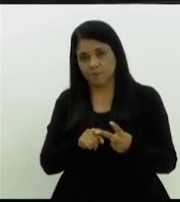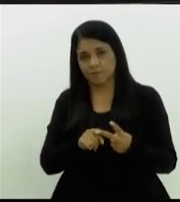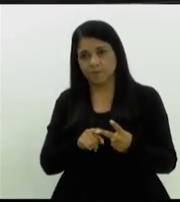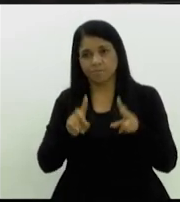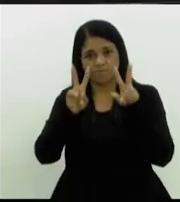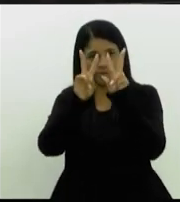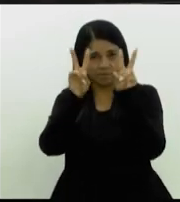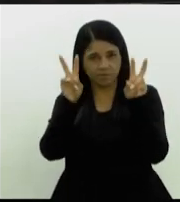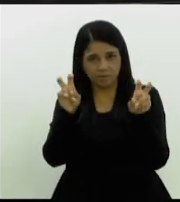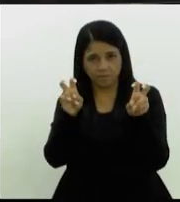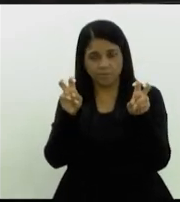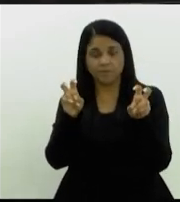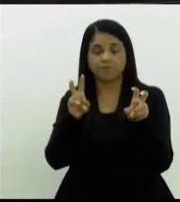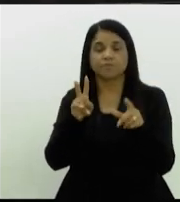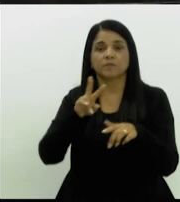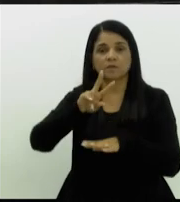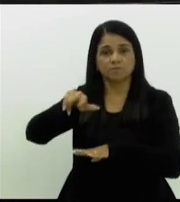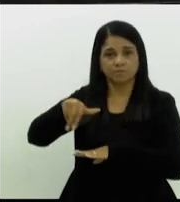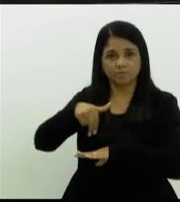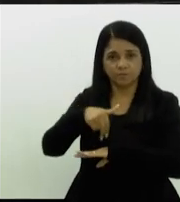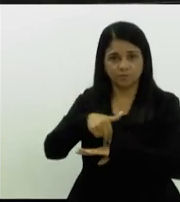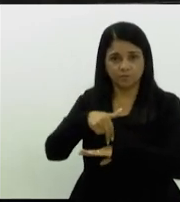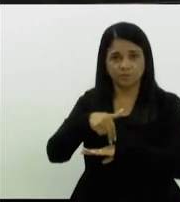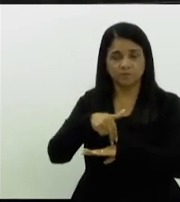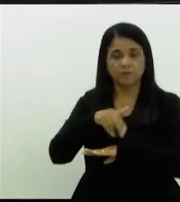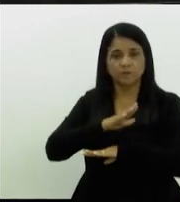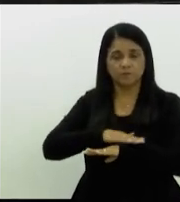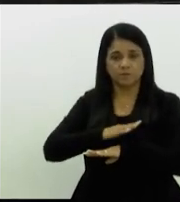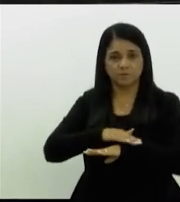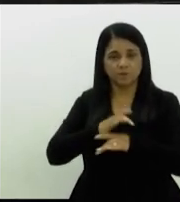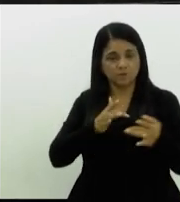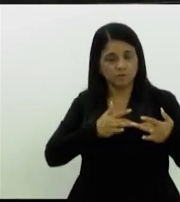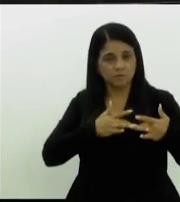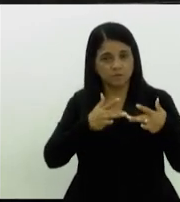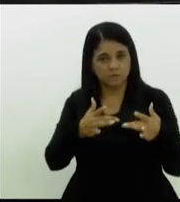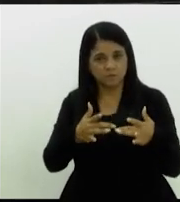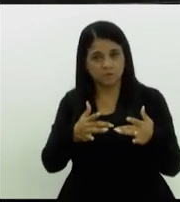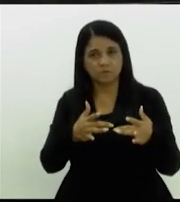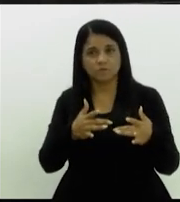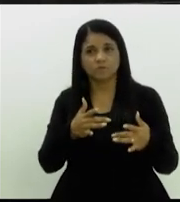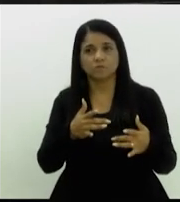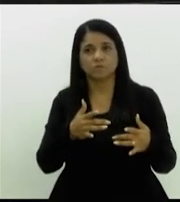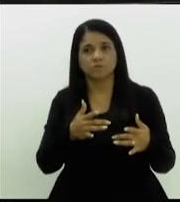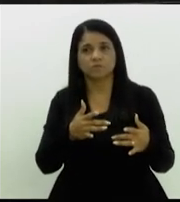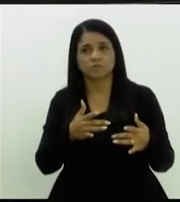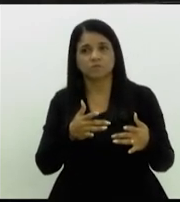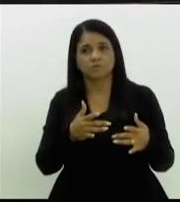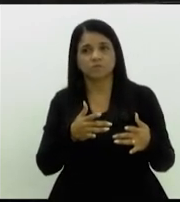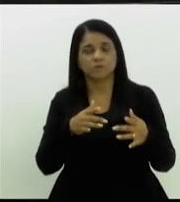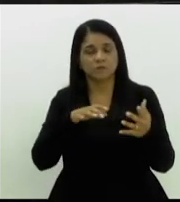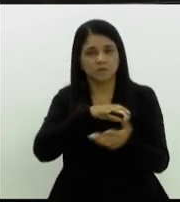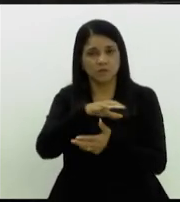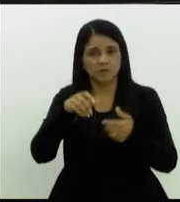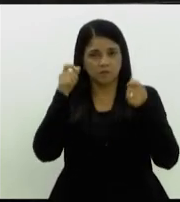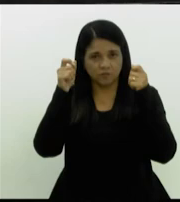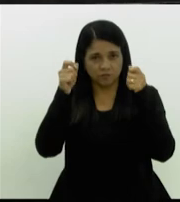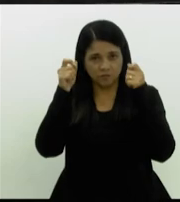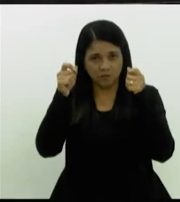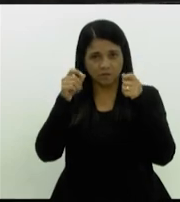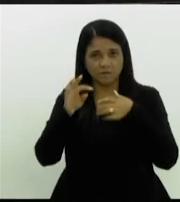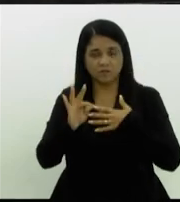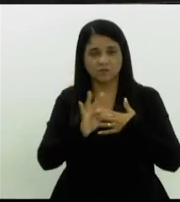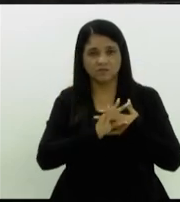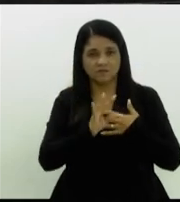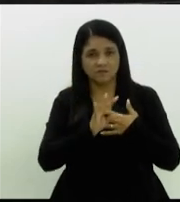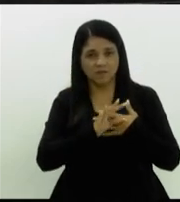que me traz a essa casa também, a esse momento, é a solidariedade à greve dos servidores técnicos